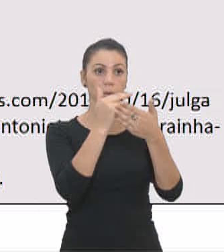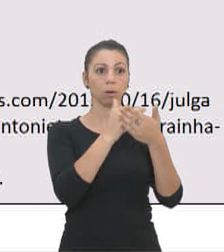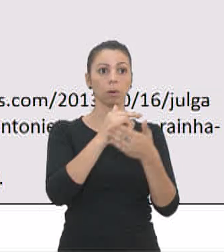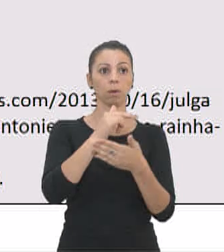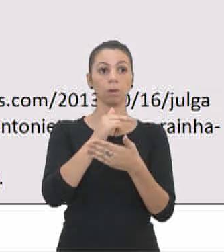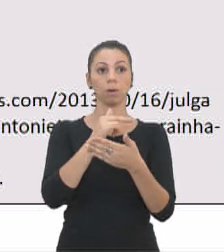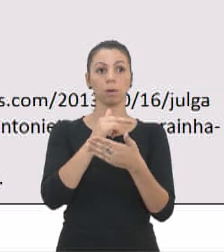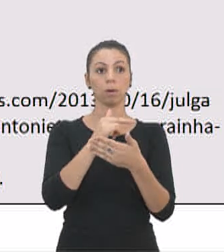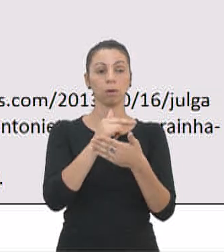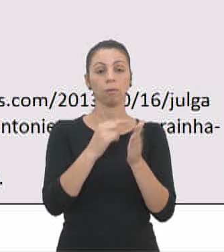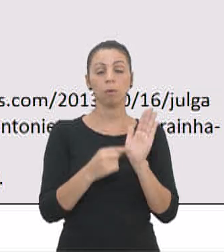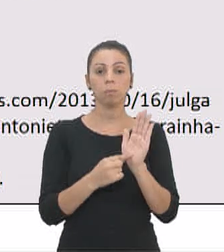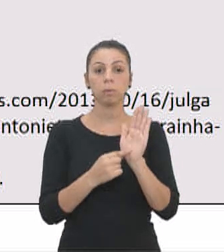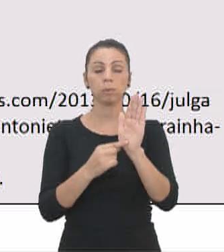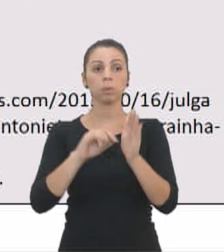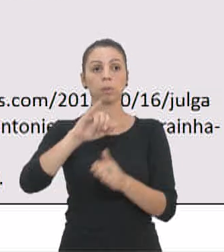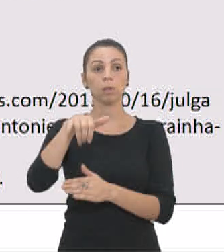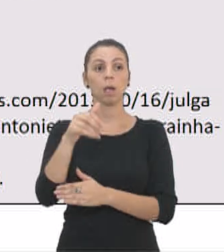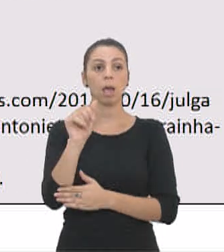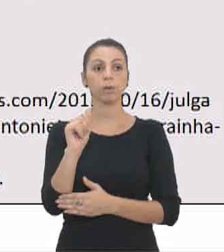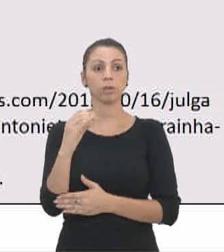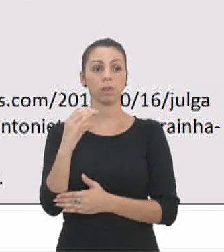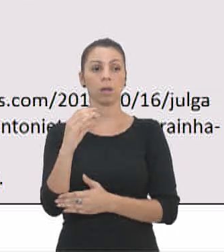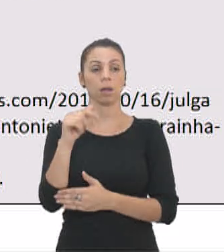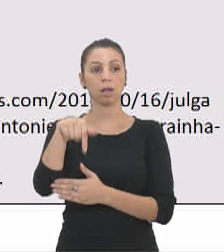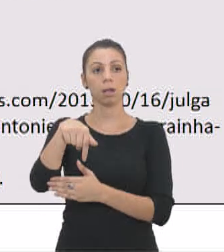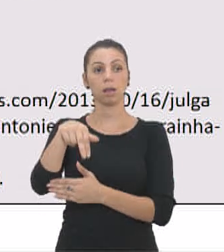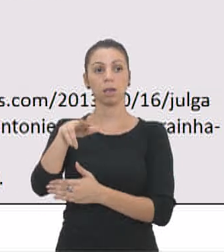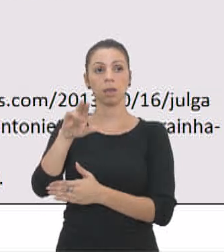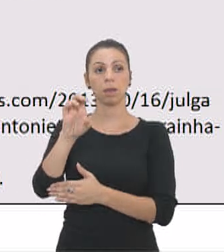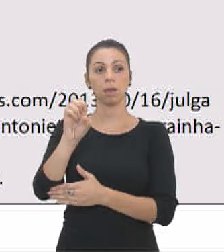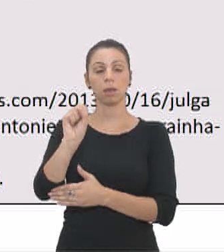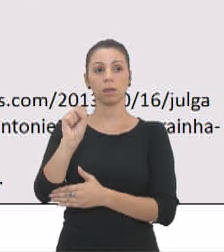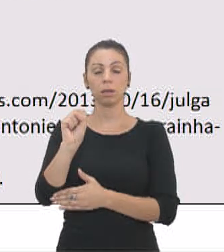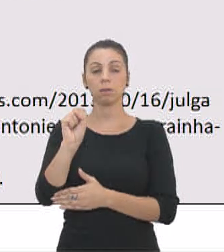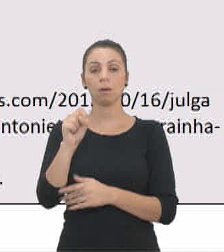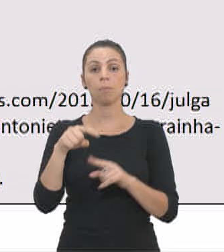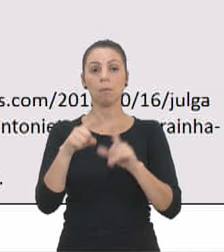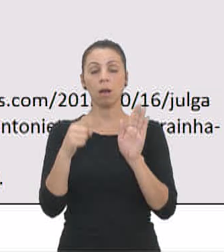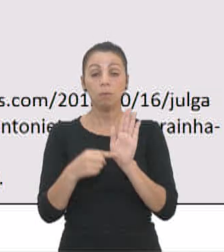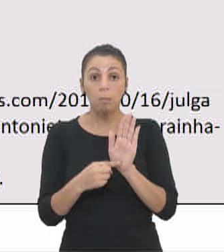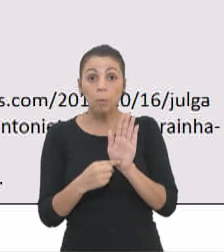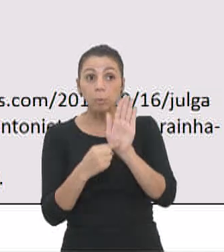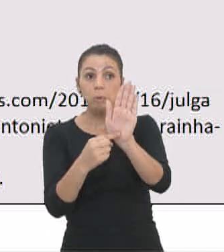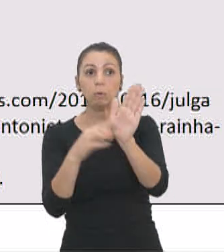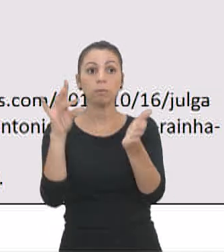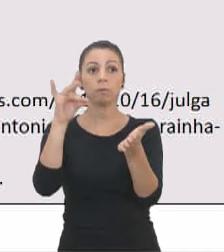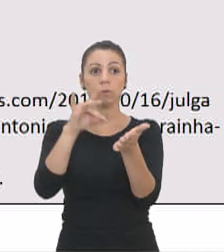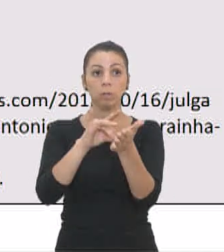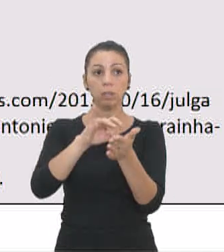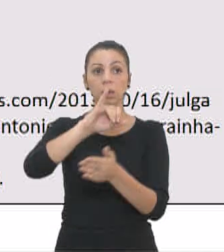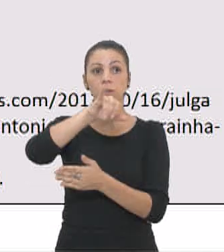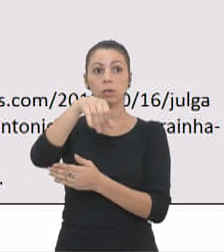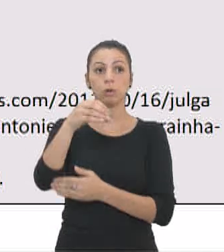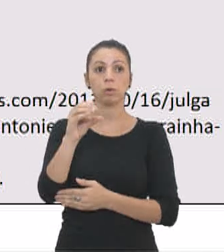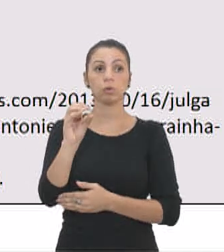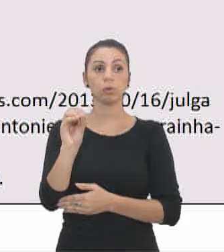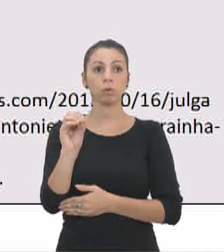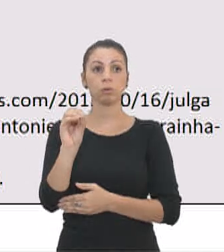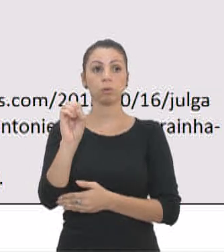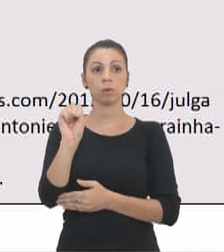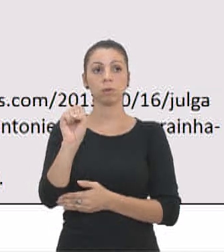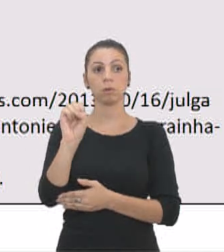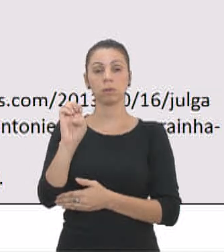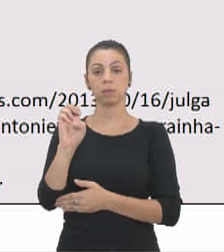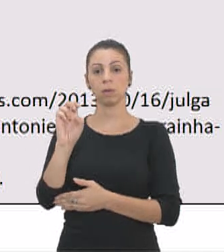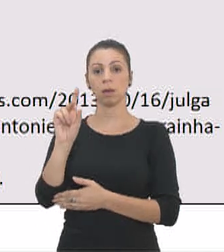mas foi retratado esse momento pelo pintor Joseph Emmanuel van der Butcher. Está aqui